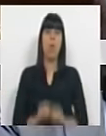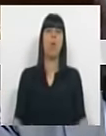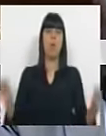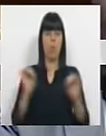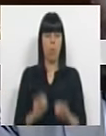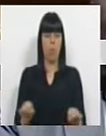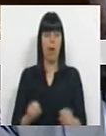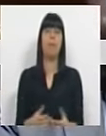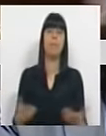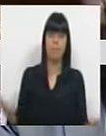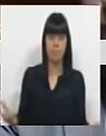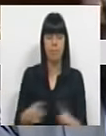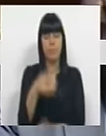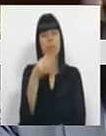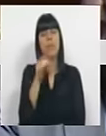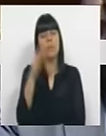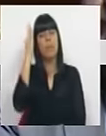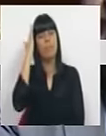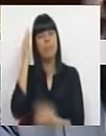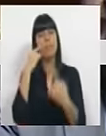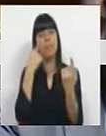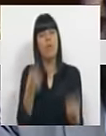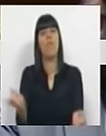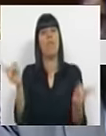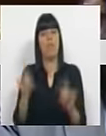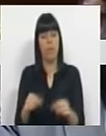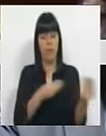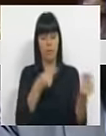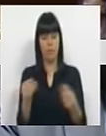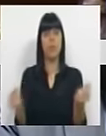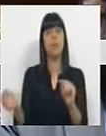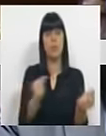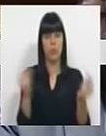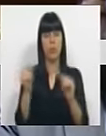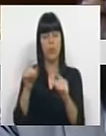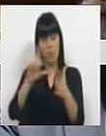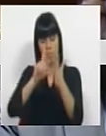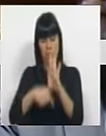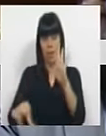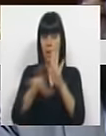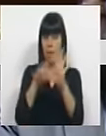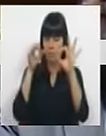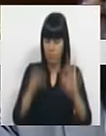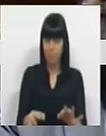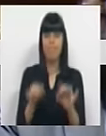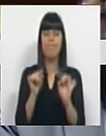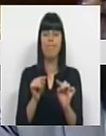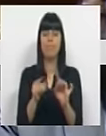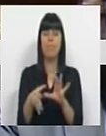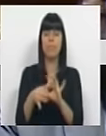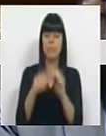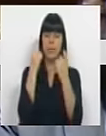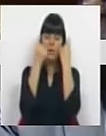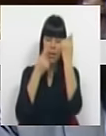procedimentos. Assim, o PCP entendeu trazer novamente esta matéria à discussão com um projeto de lei próprio, para o qual contou